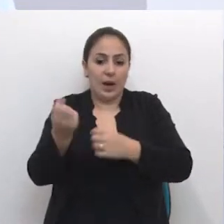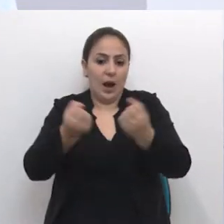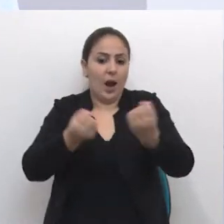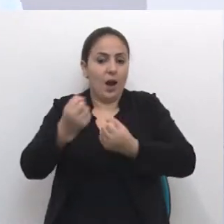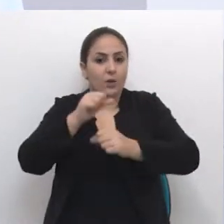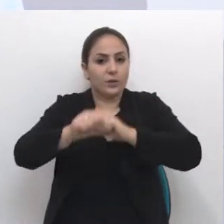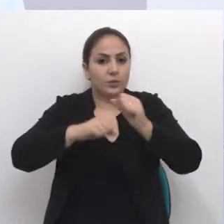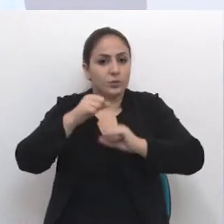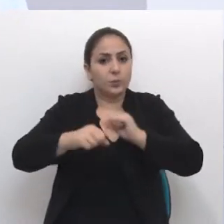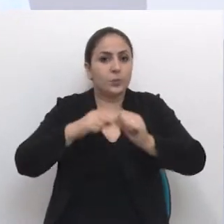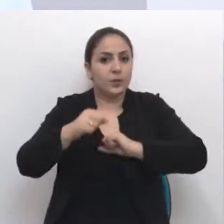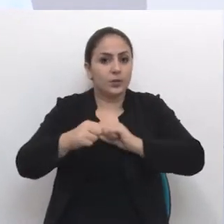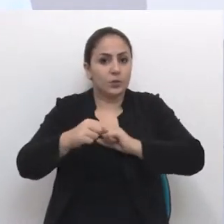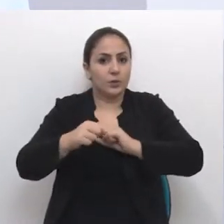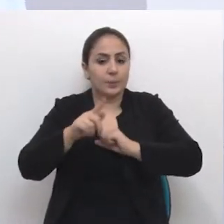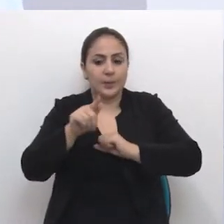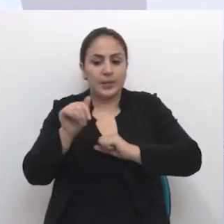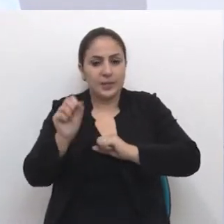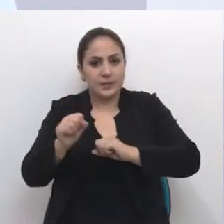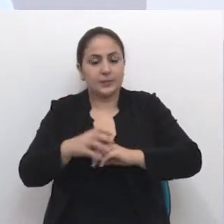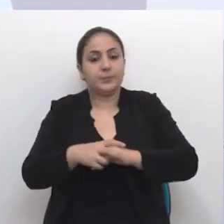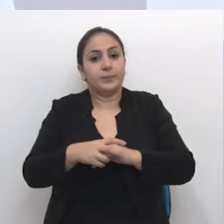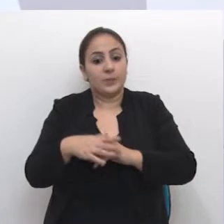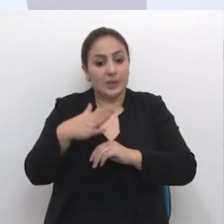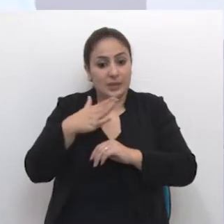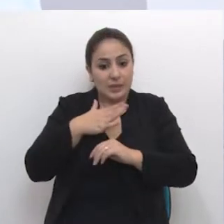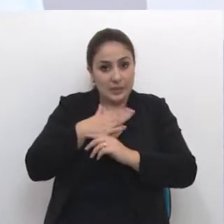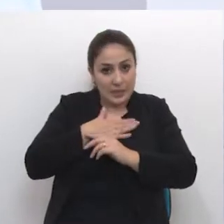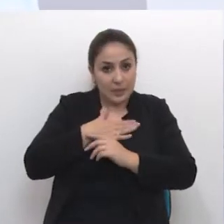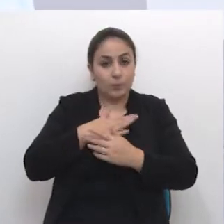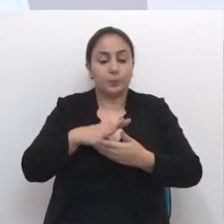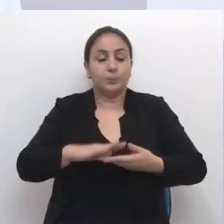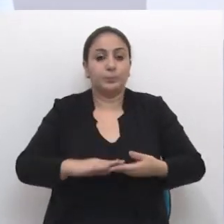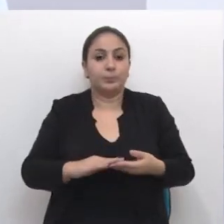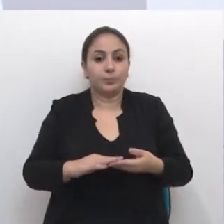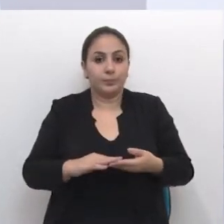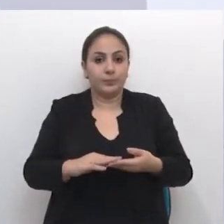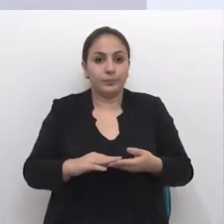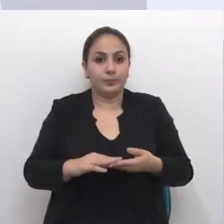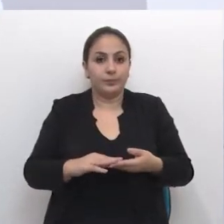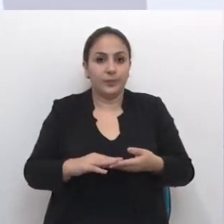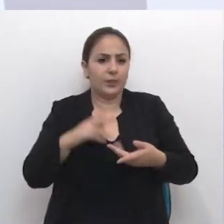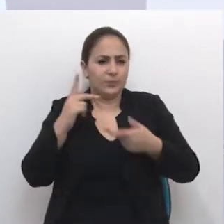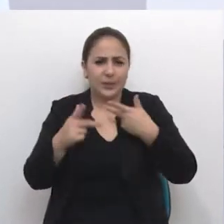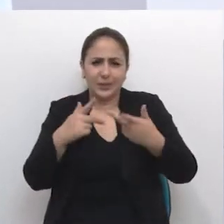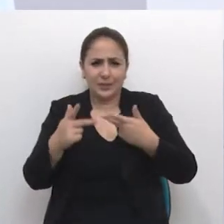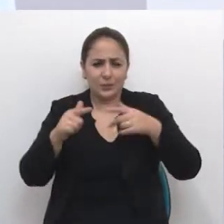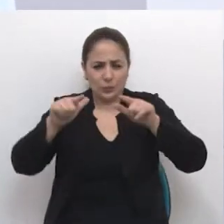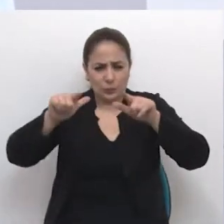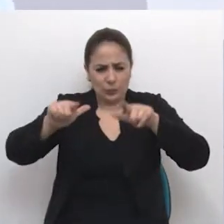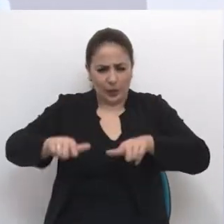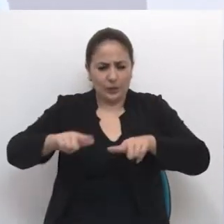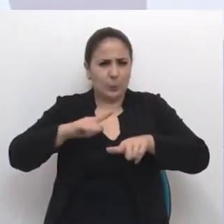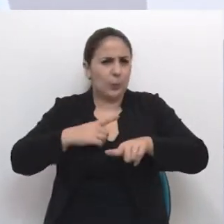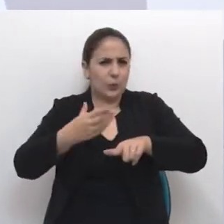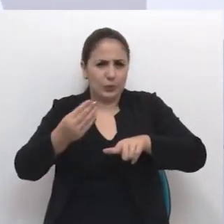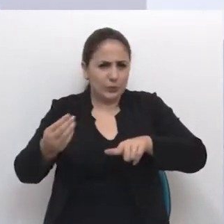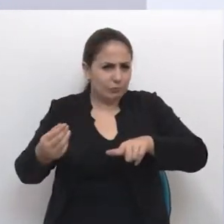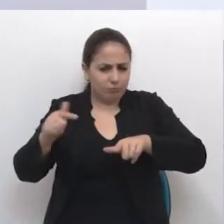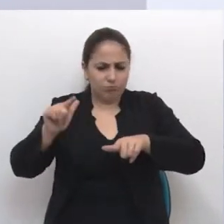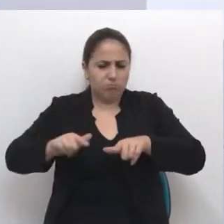transformados para gás GNV. Eu estou situado num ponto